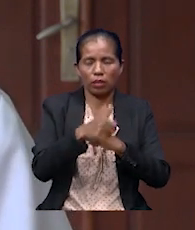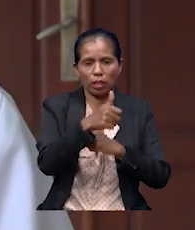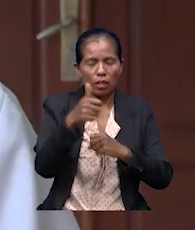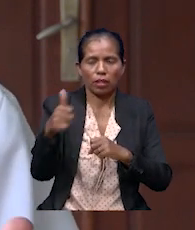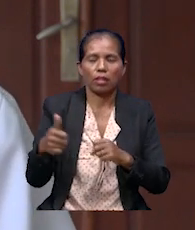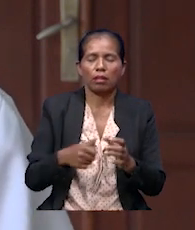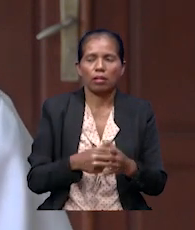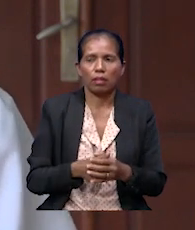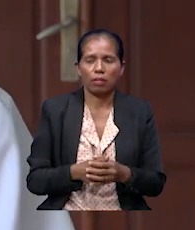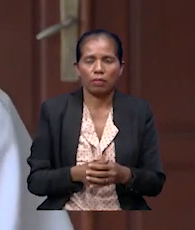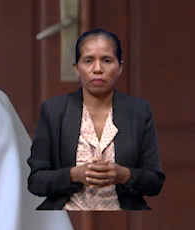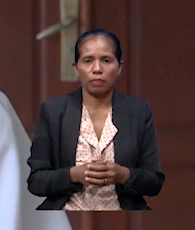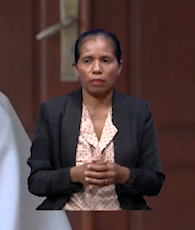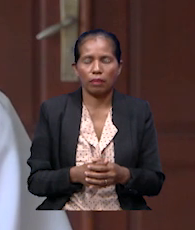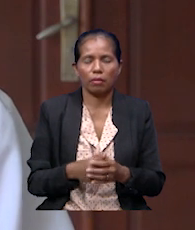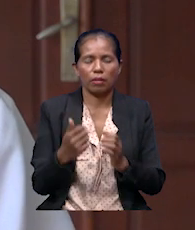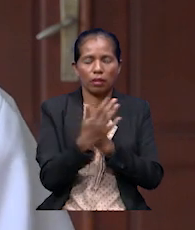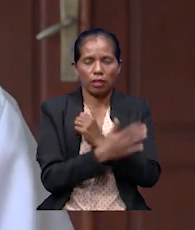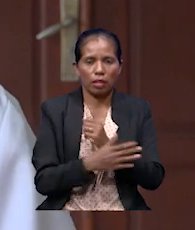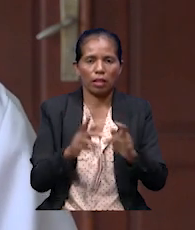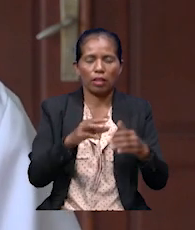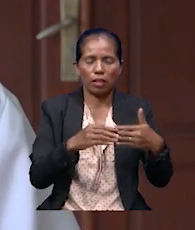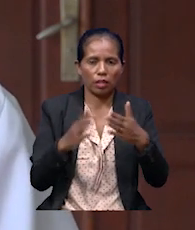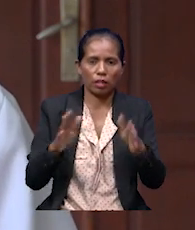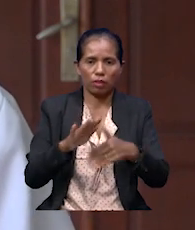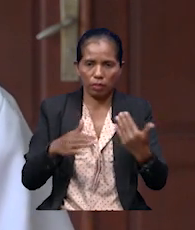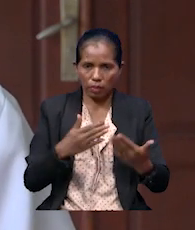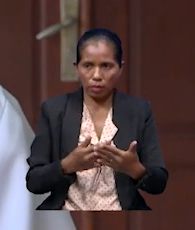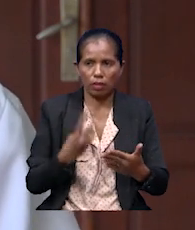jona bai hana nai ulun sira hotu mai ta hotu